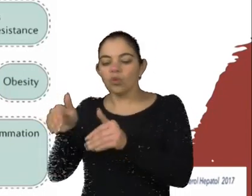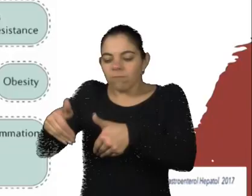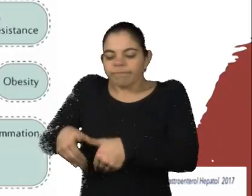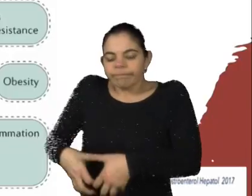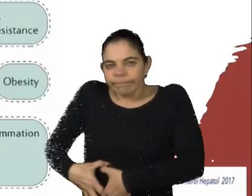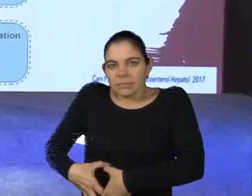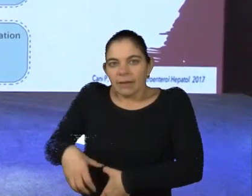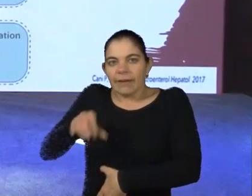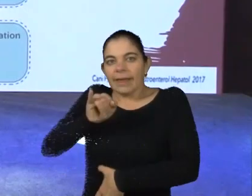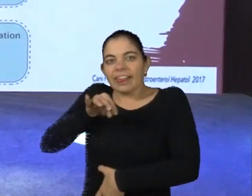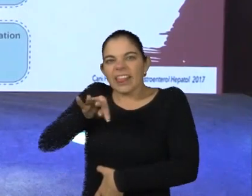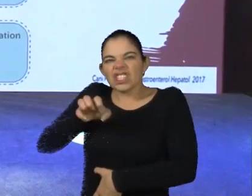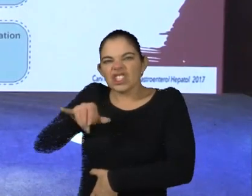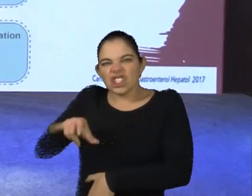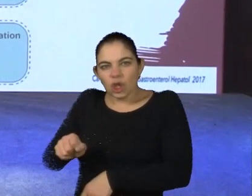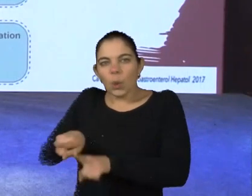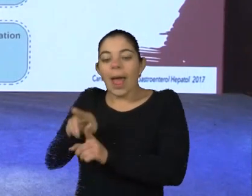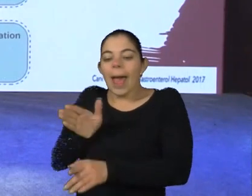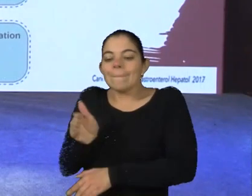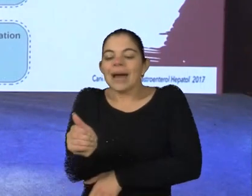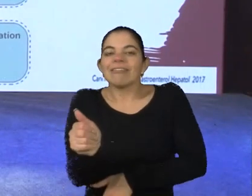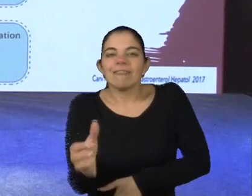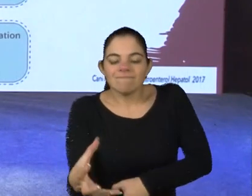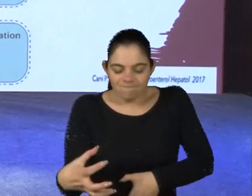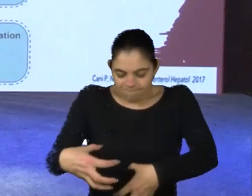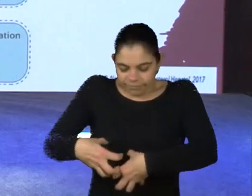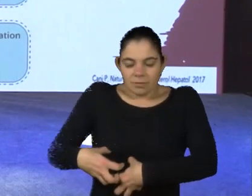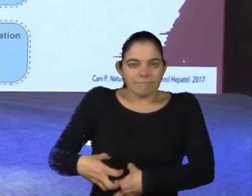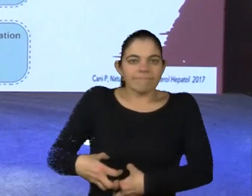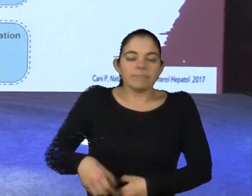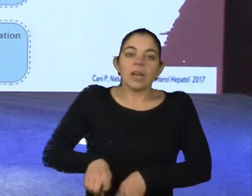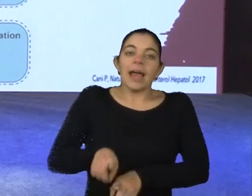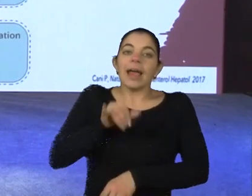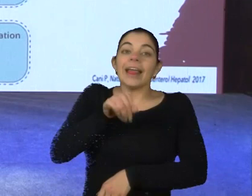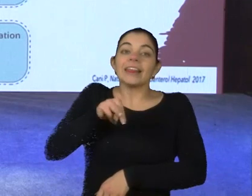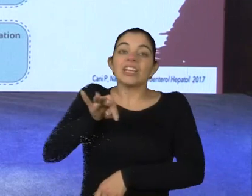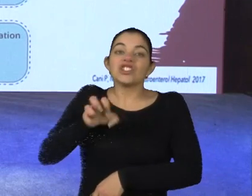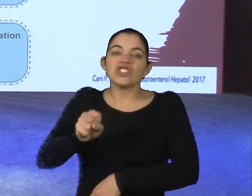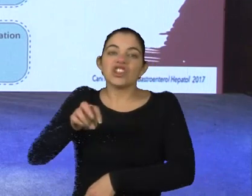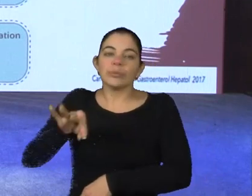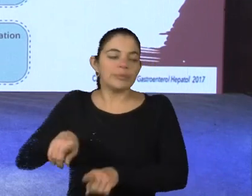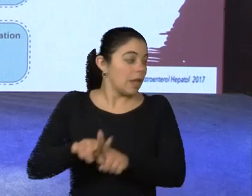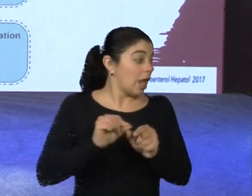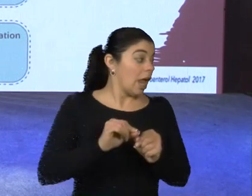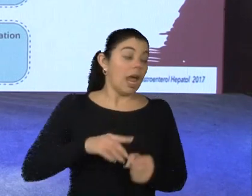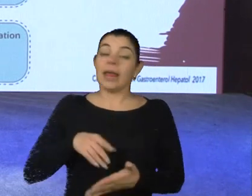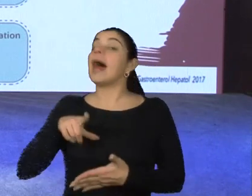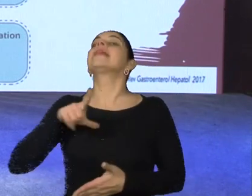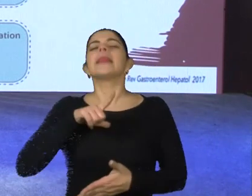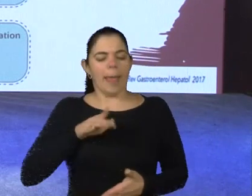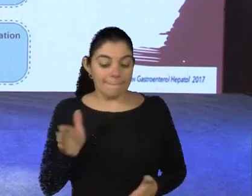São as nossas bactérias que estão aqui no intestino. A gente tem bactéria no corpo todo, tá bom?